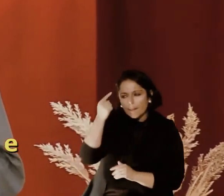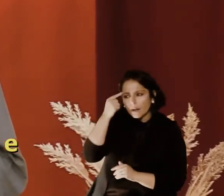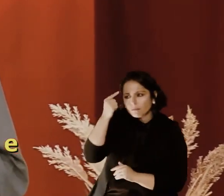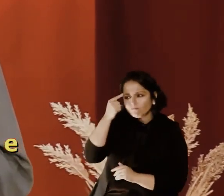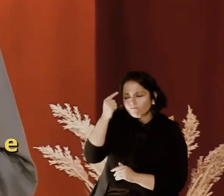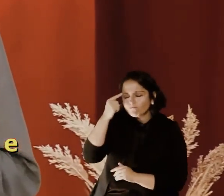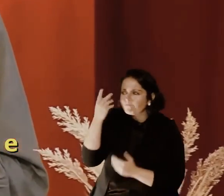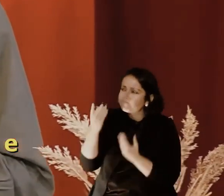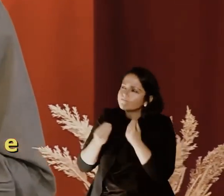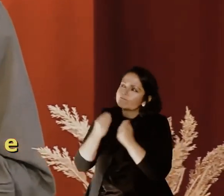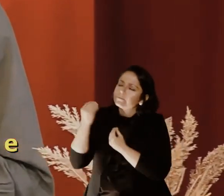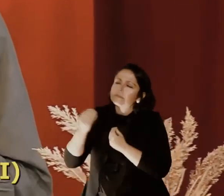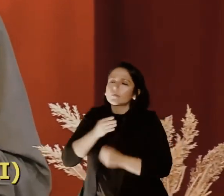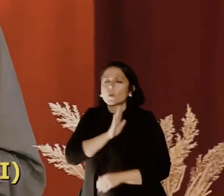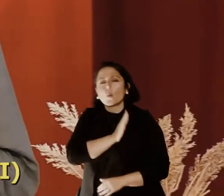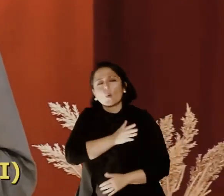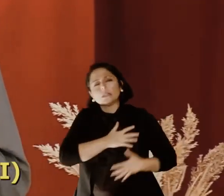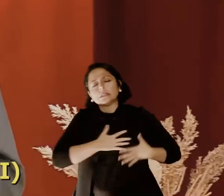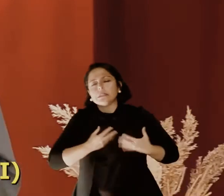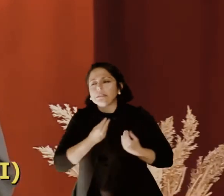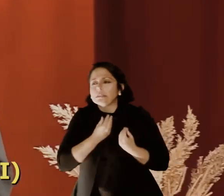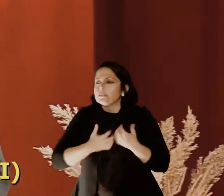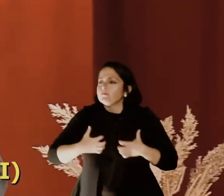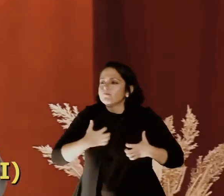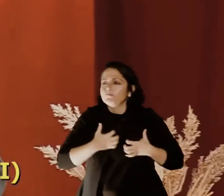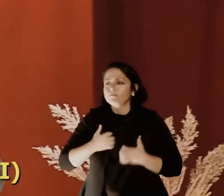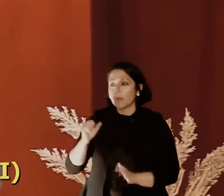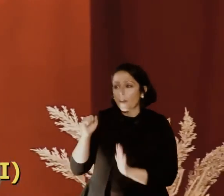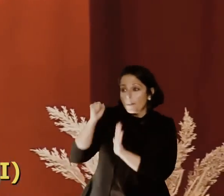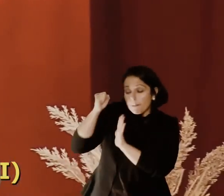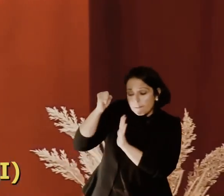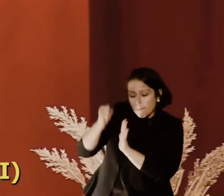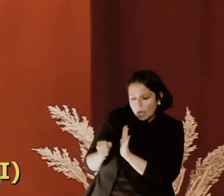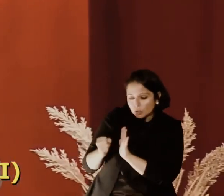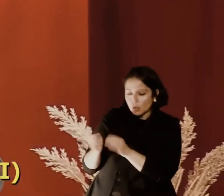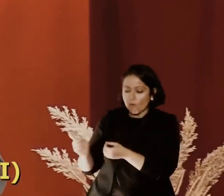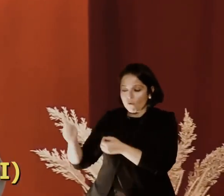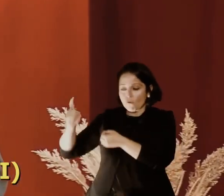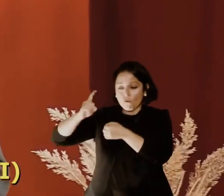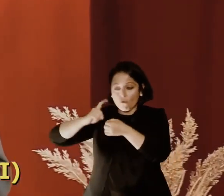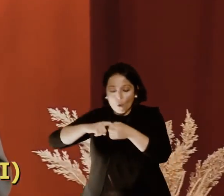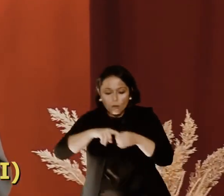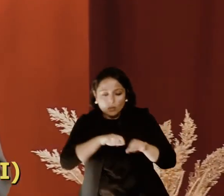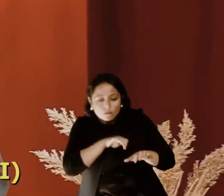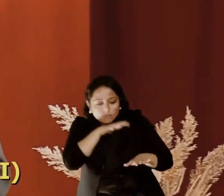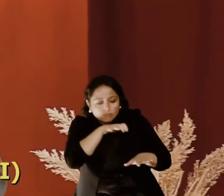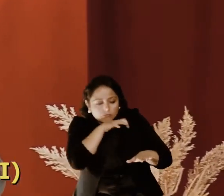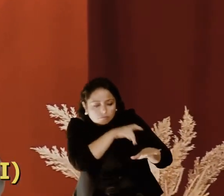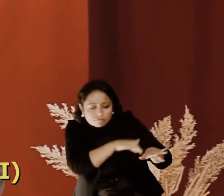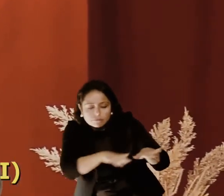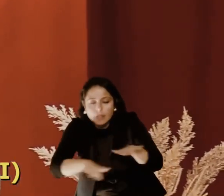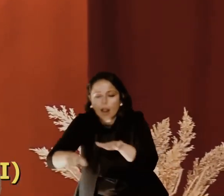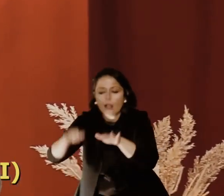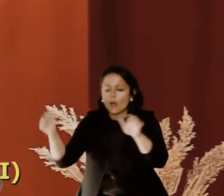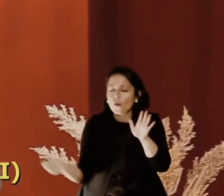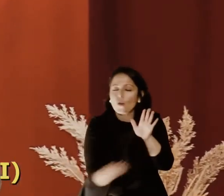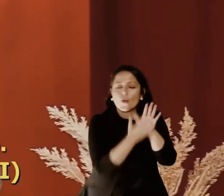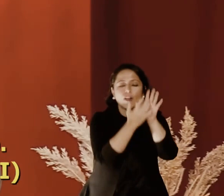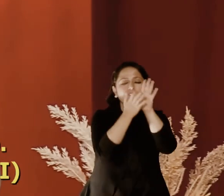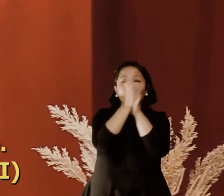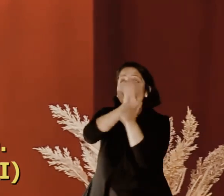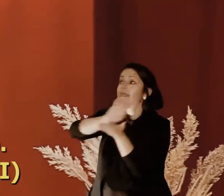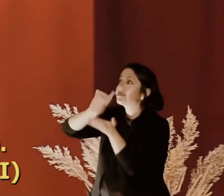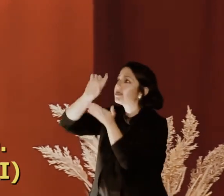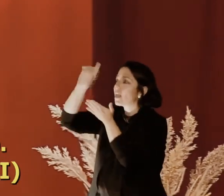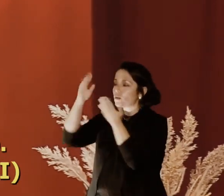elas refletia em seu coração. Os pastores voltaram glorificando e louvando a Deus por tudo